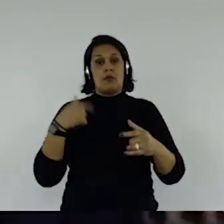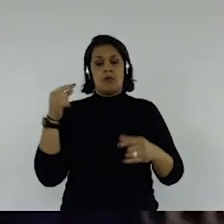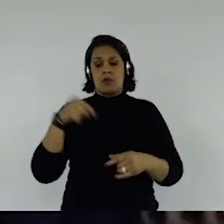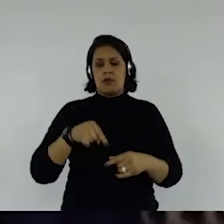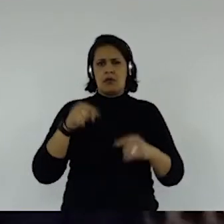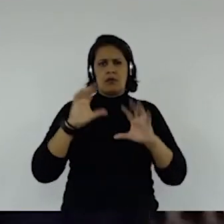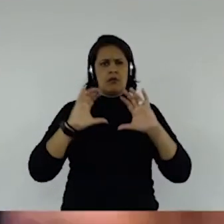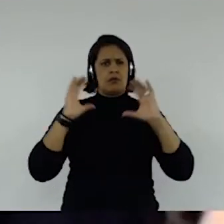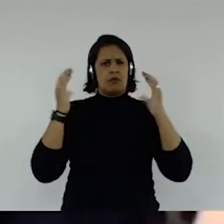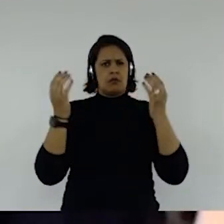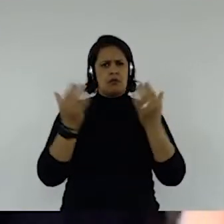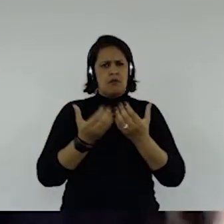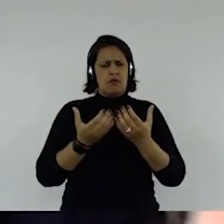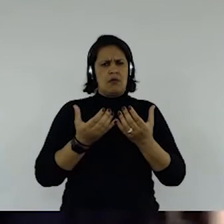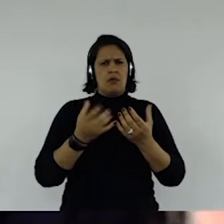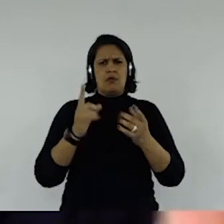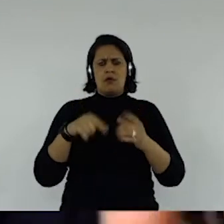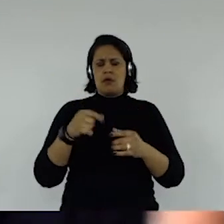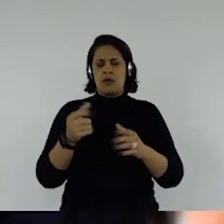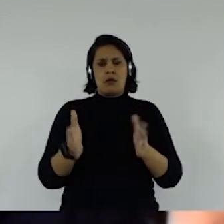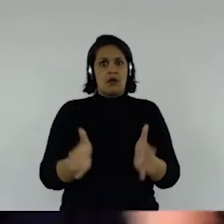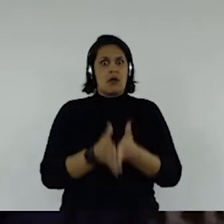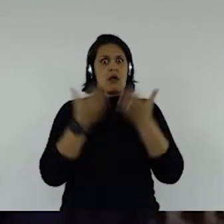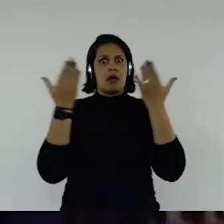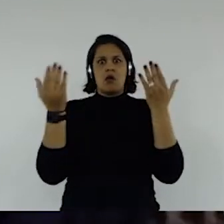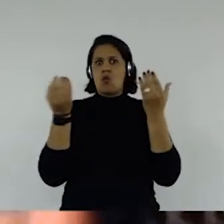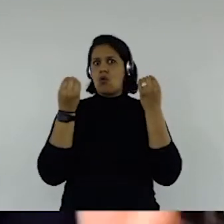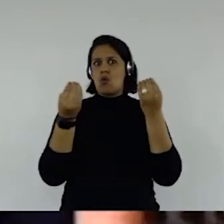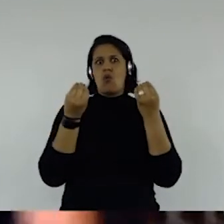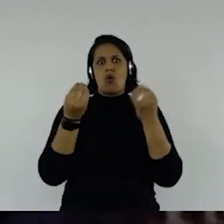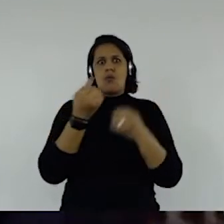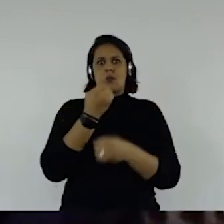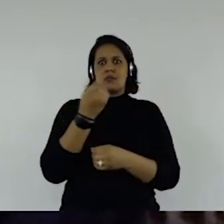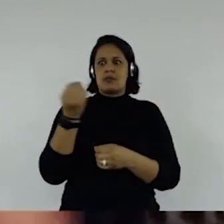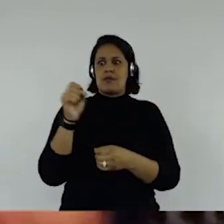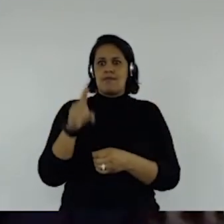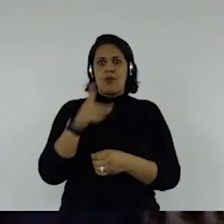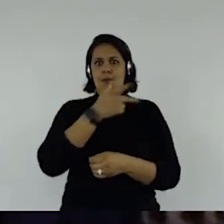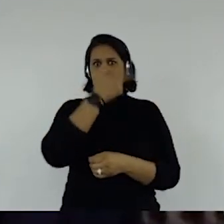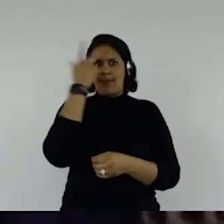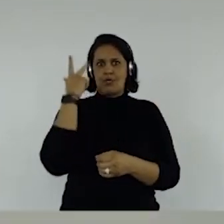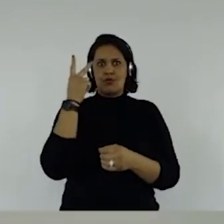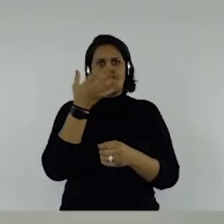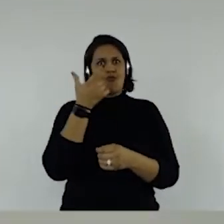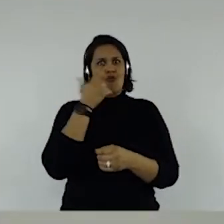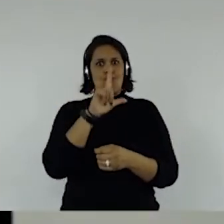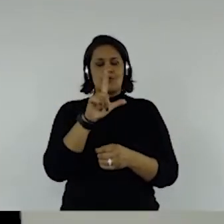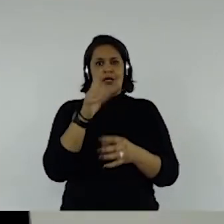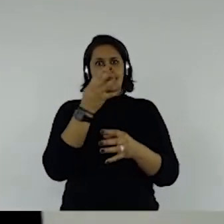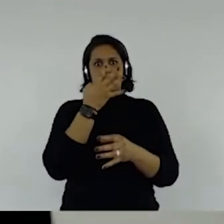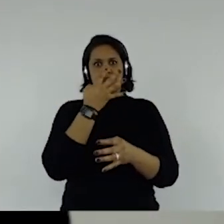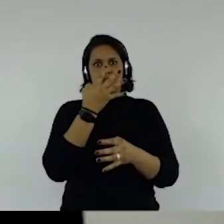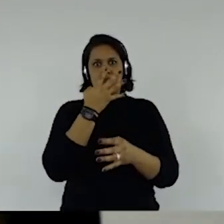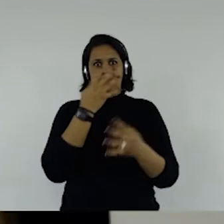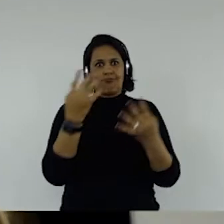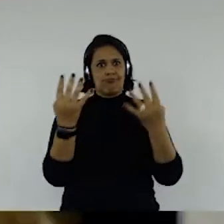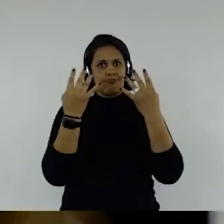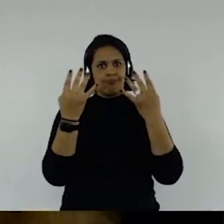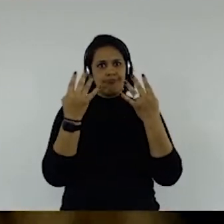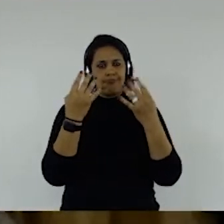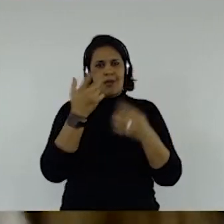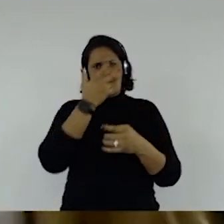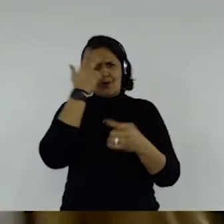consiga colocar 100 mil pessoas para assistir, advogados, juízes, pensadores do direito